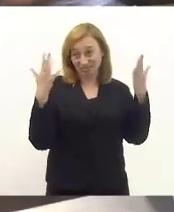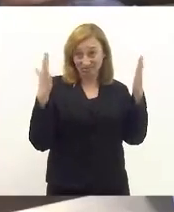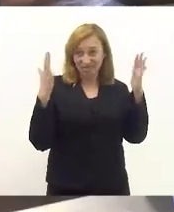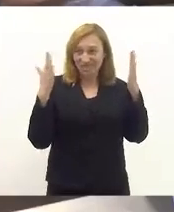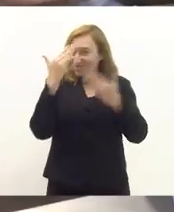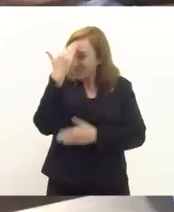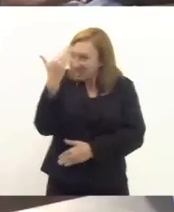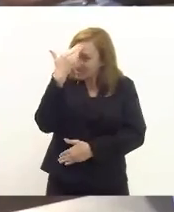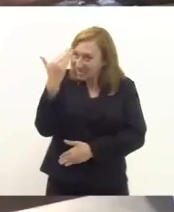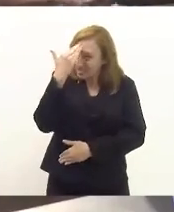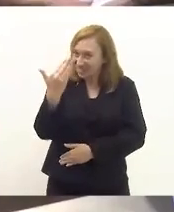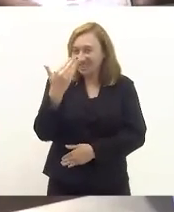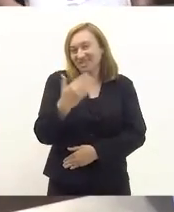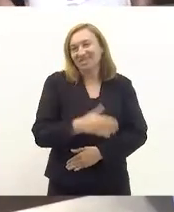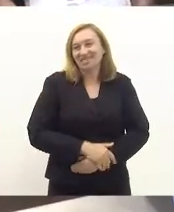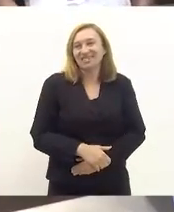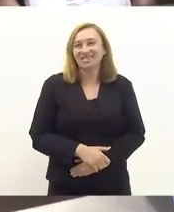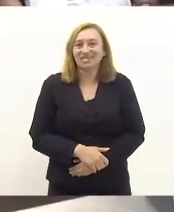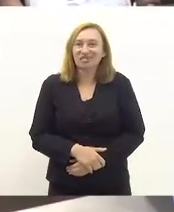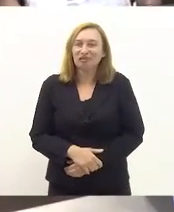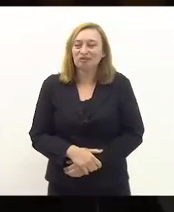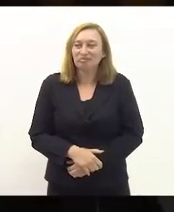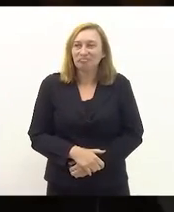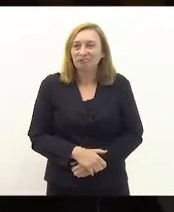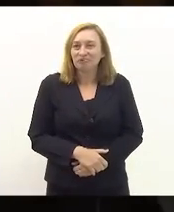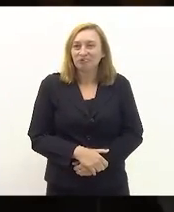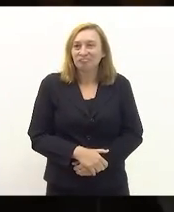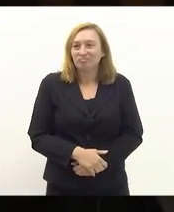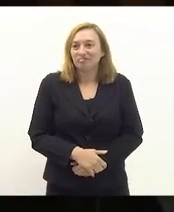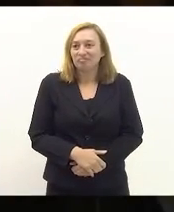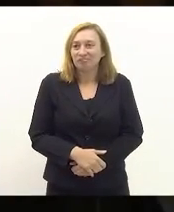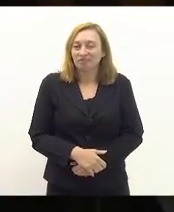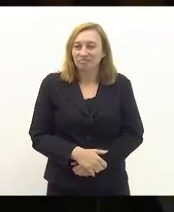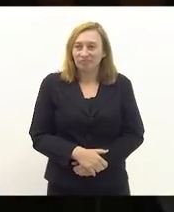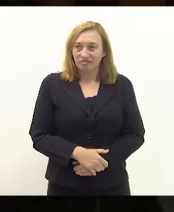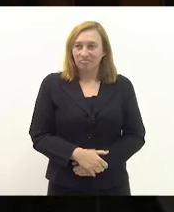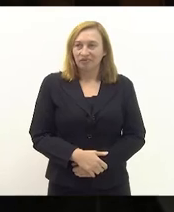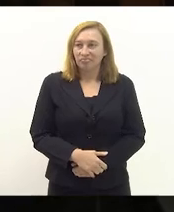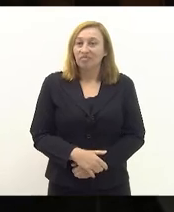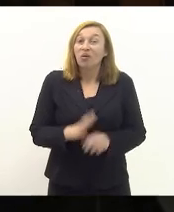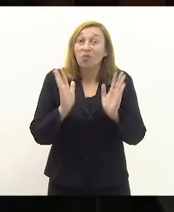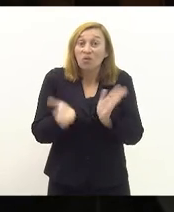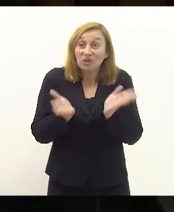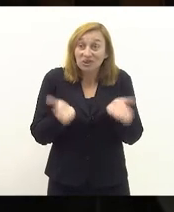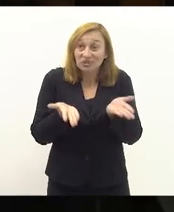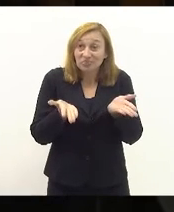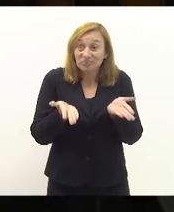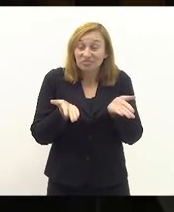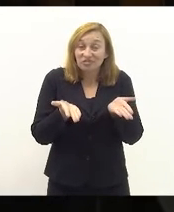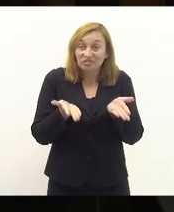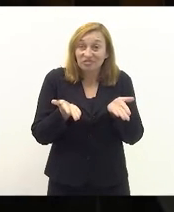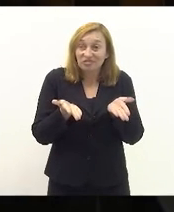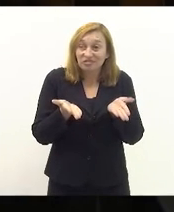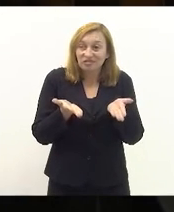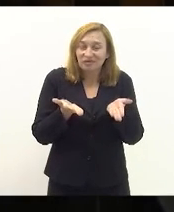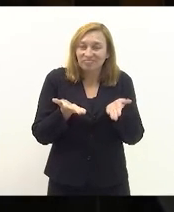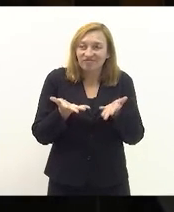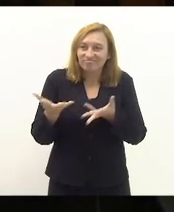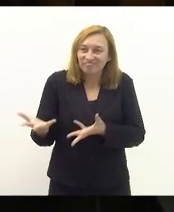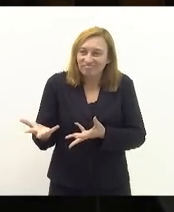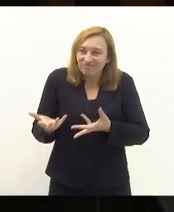é muito obrigado E aí e hoje a